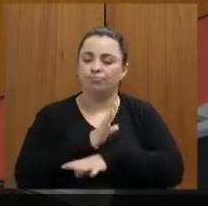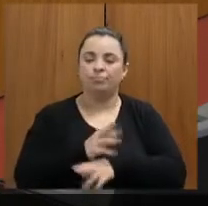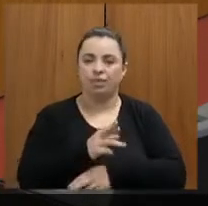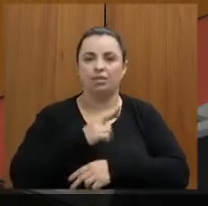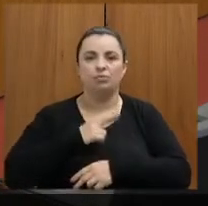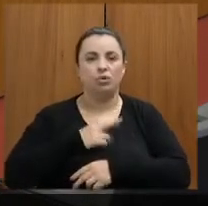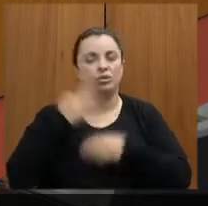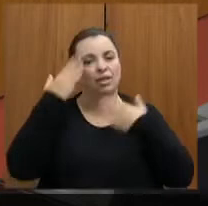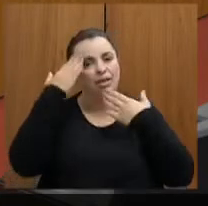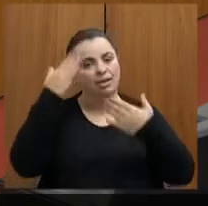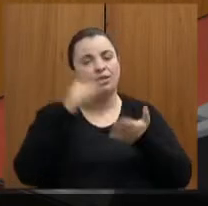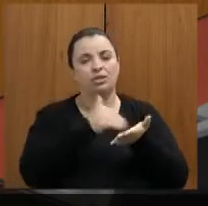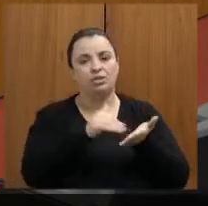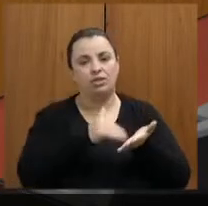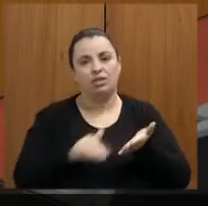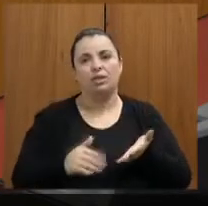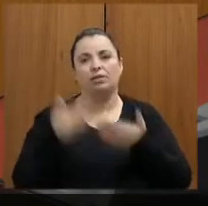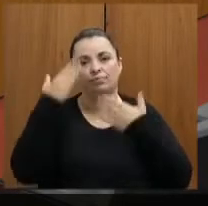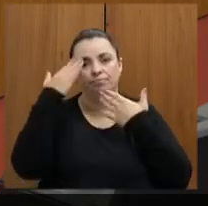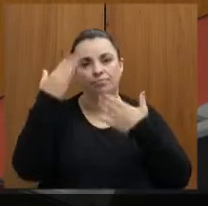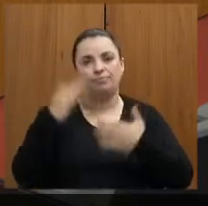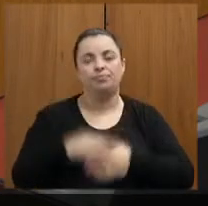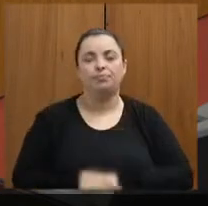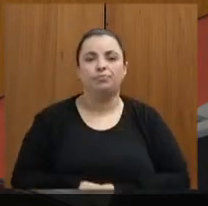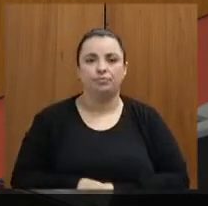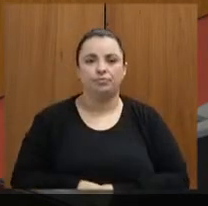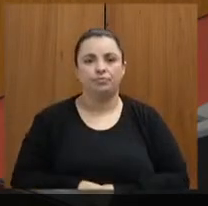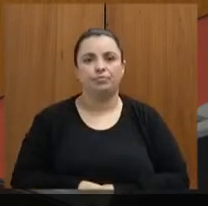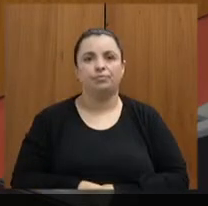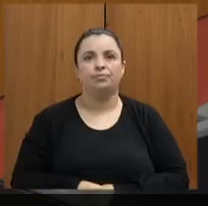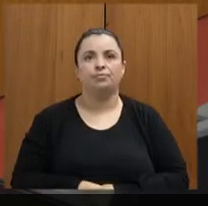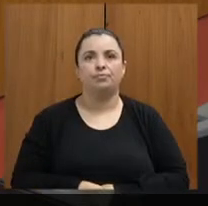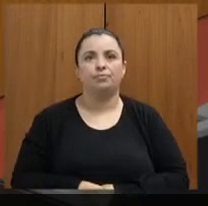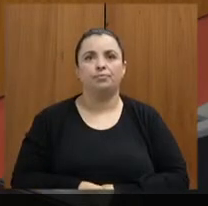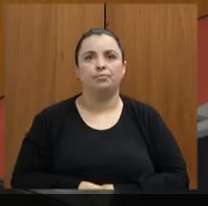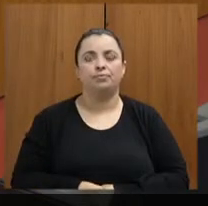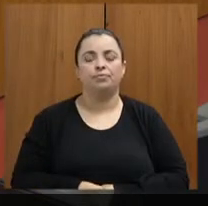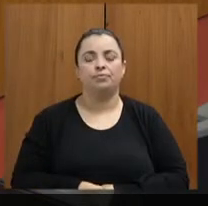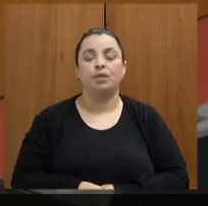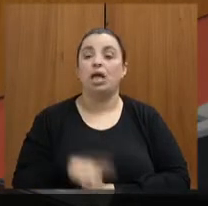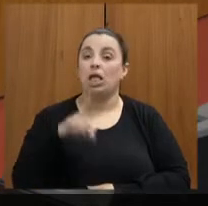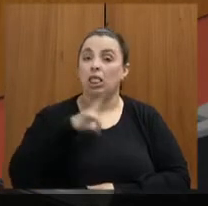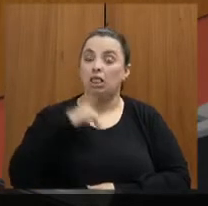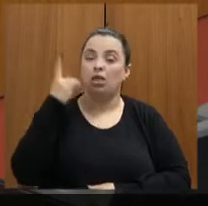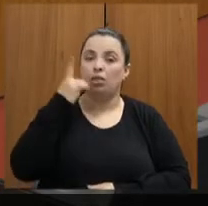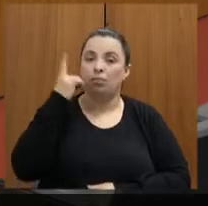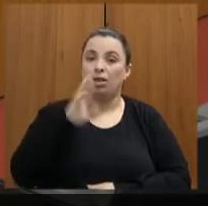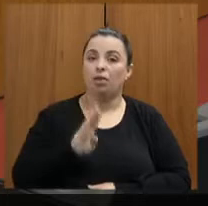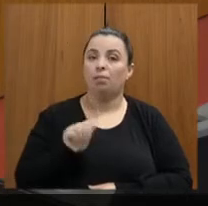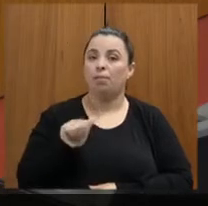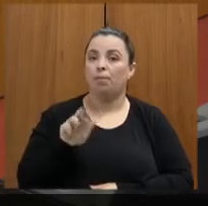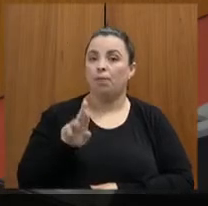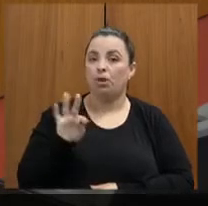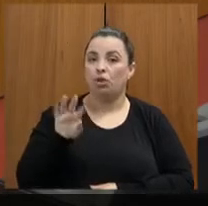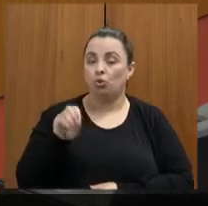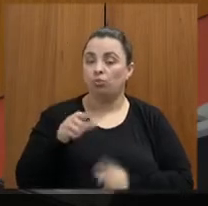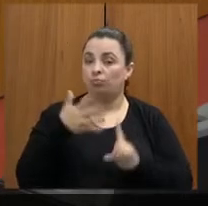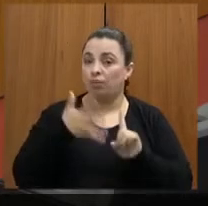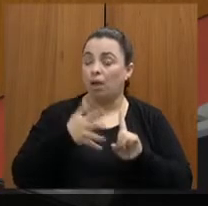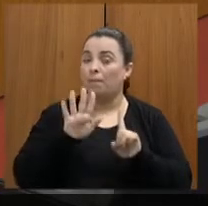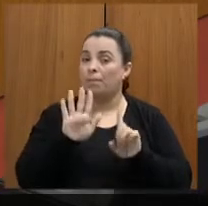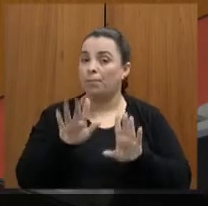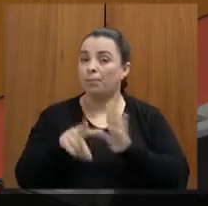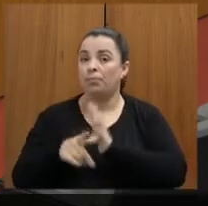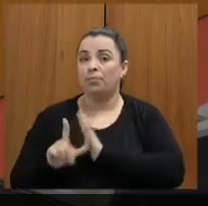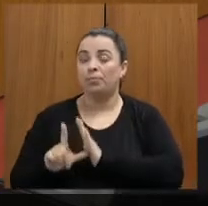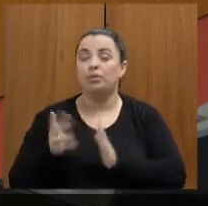respostas Agradeço ao secretário Obrigado antes de passar a palavra o deputado Barreto gostaria só